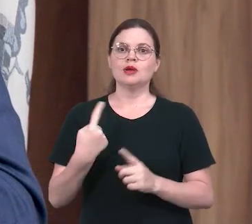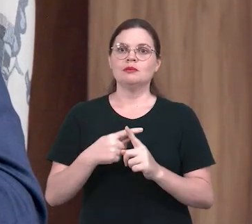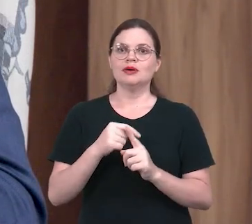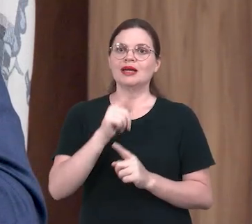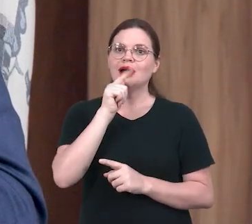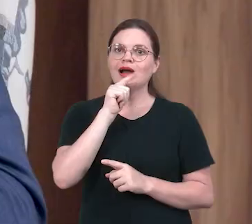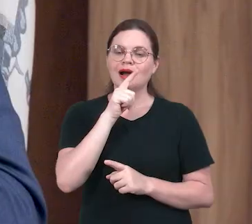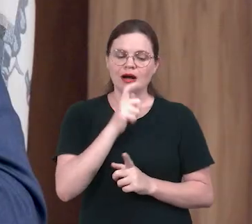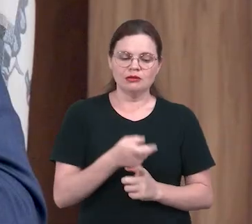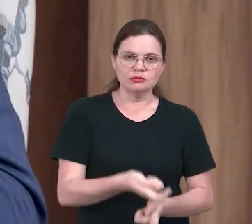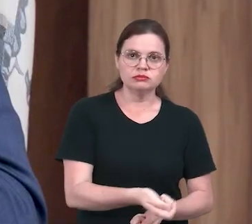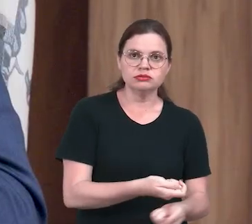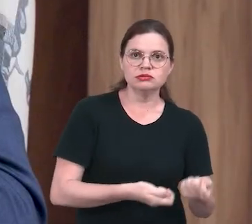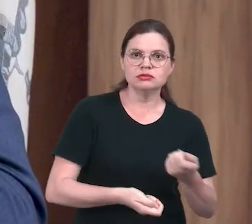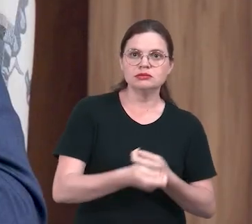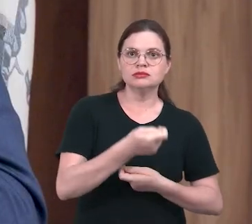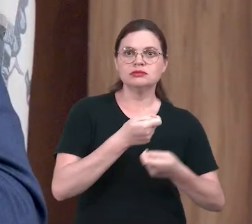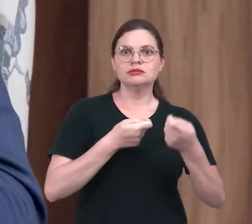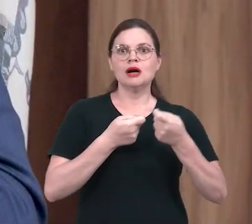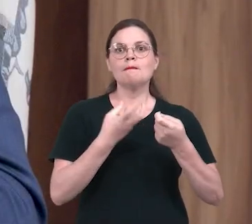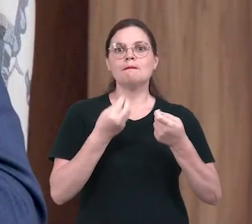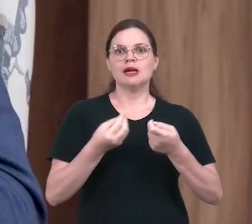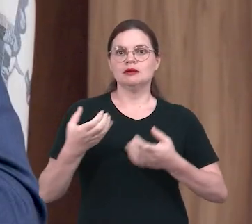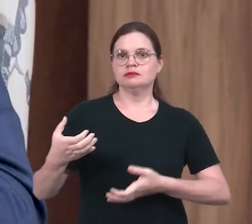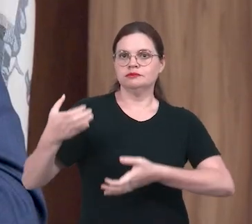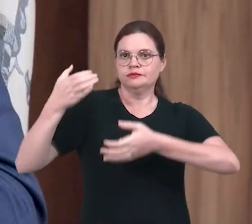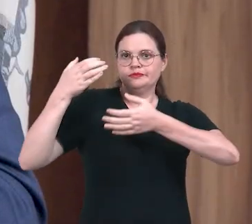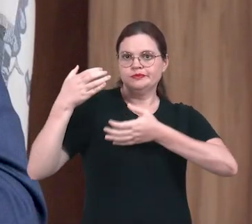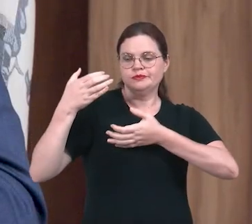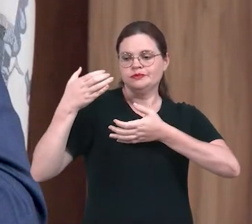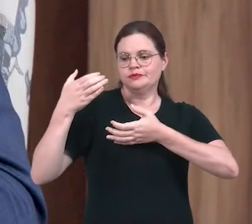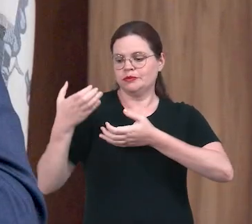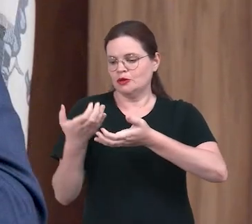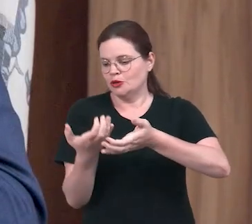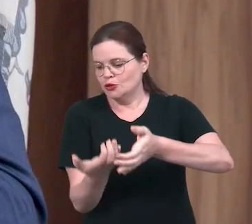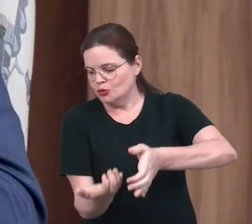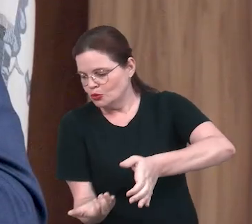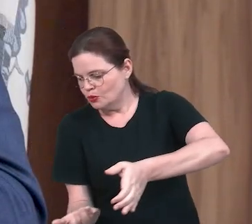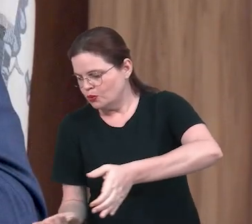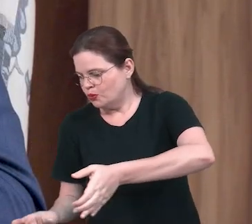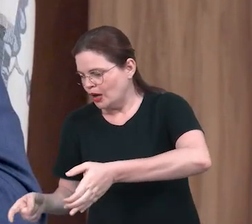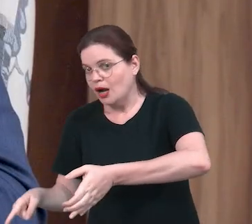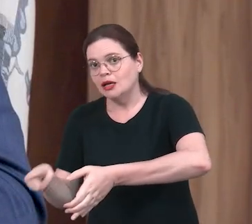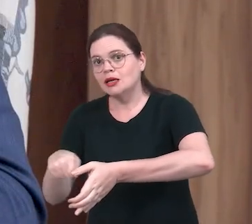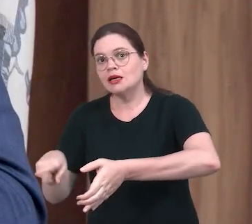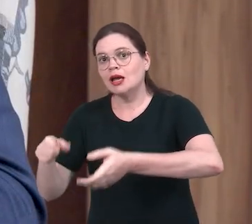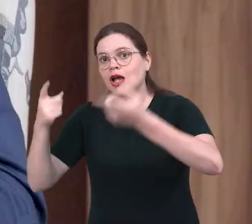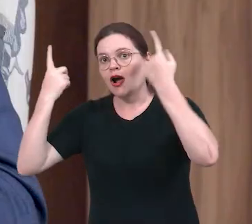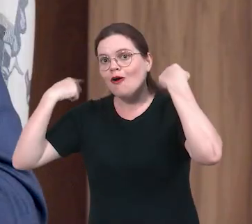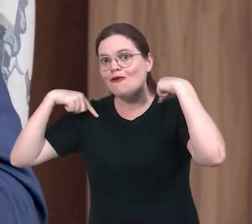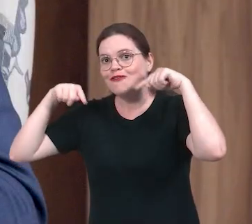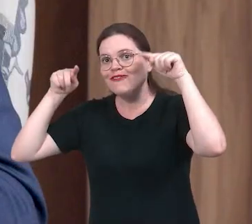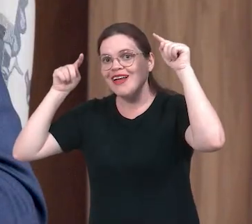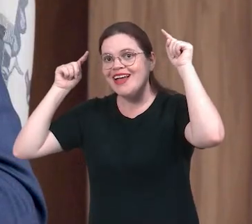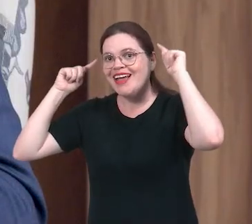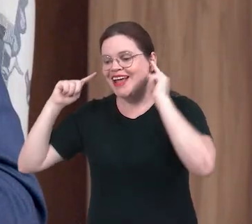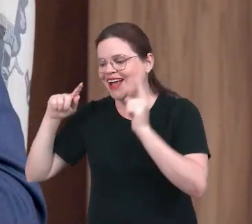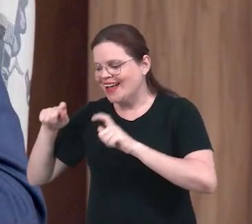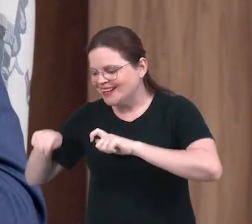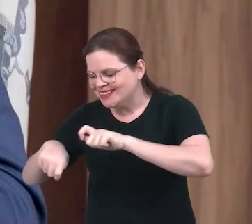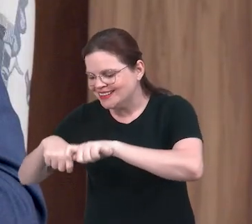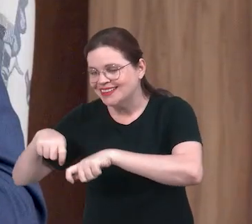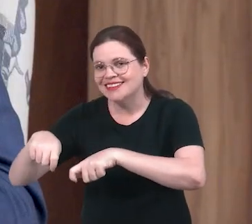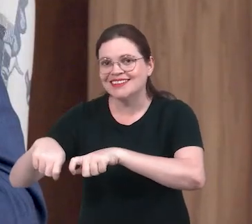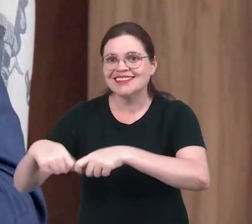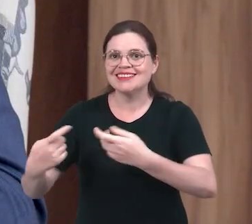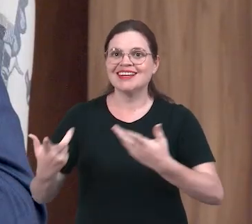para dessedentar a sede das ovelhas, para dessedentar a sua sede, a sede da família. E aí fica aqui